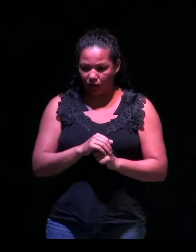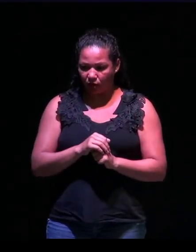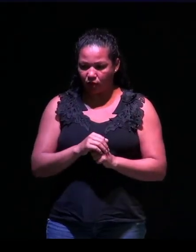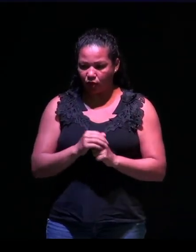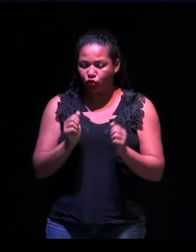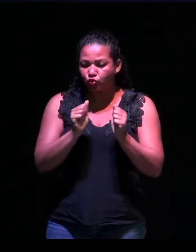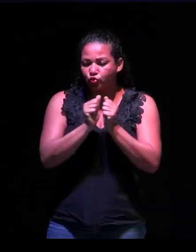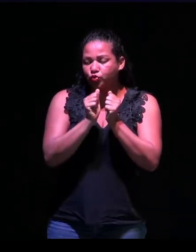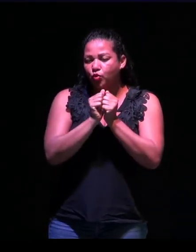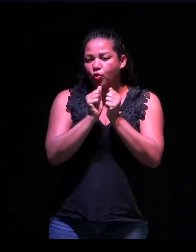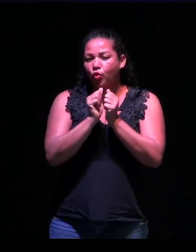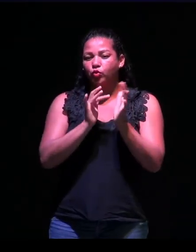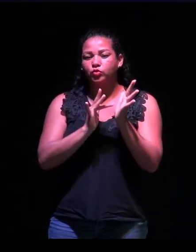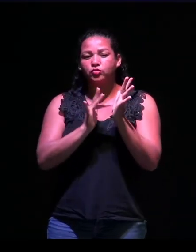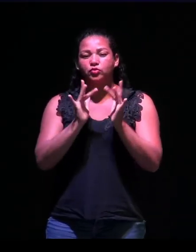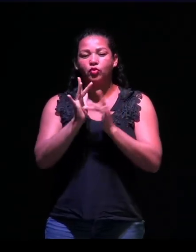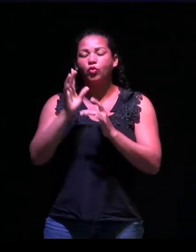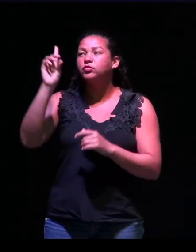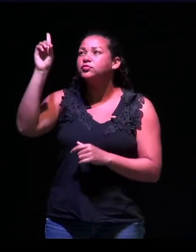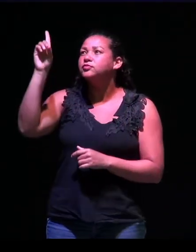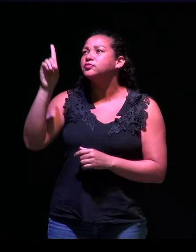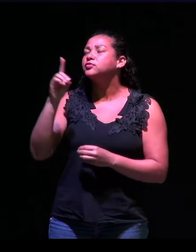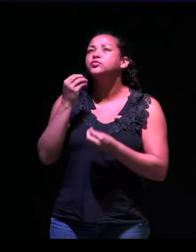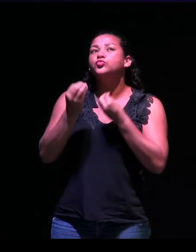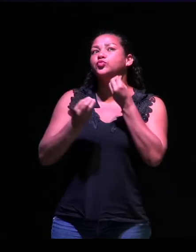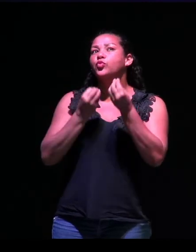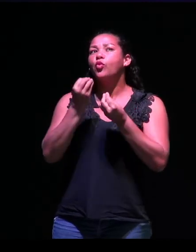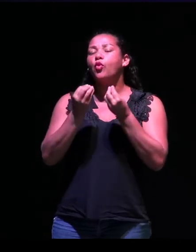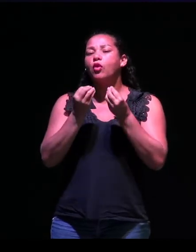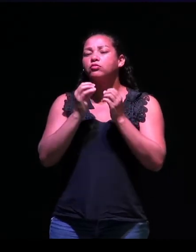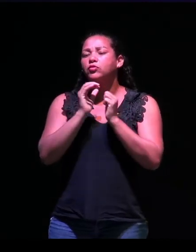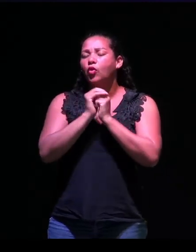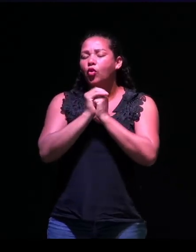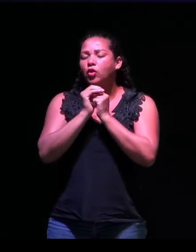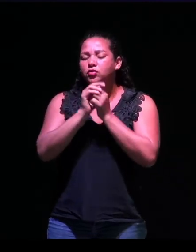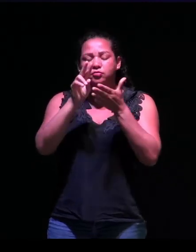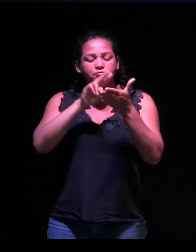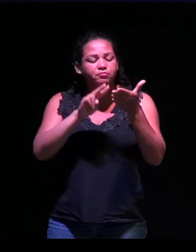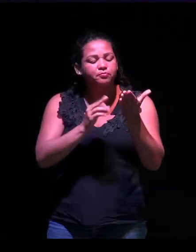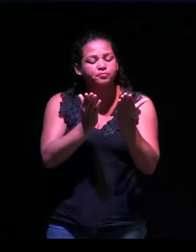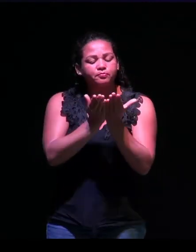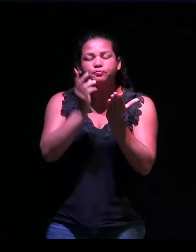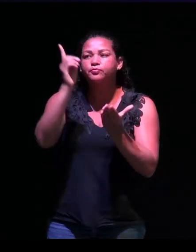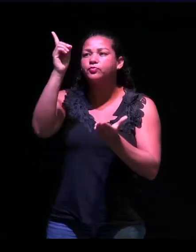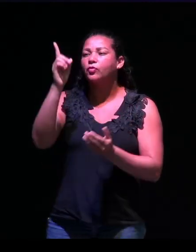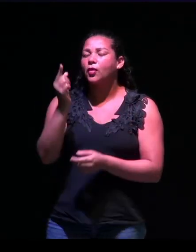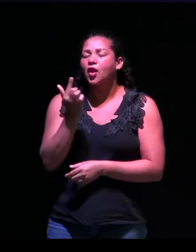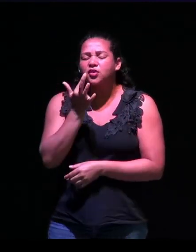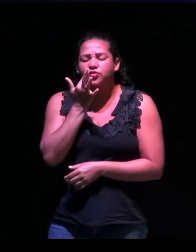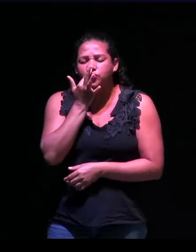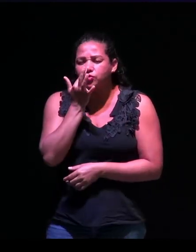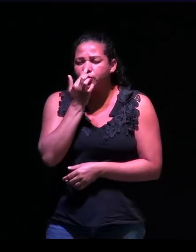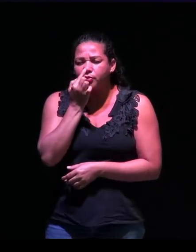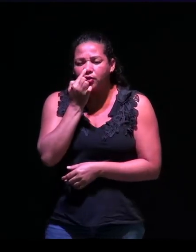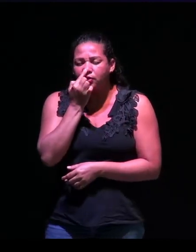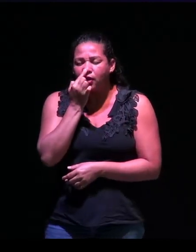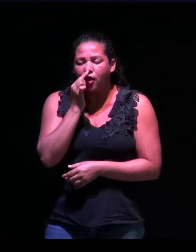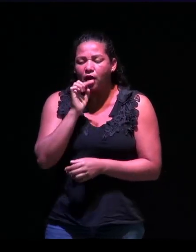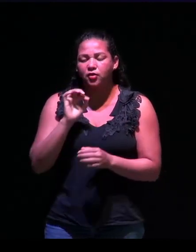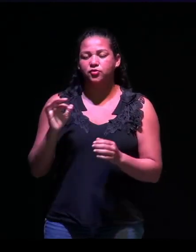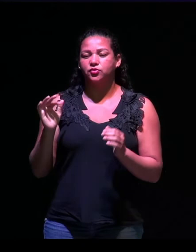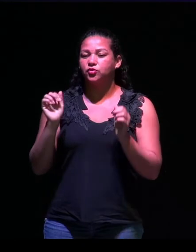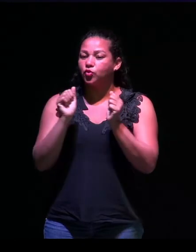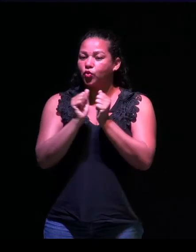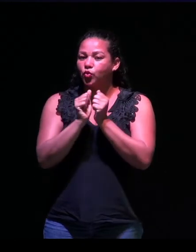pergunta é: como está a sua vida com Deus? Oração, leitura da Bíblia, intimidade com Deus. Isso é